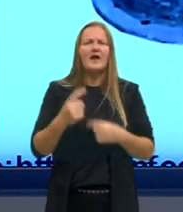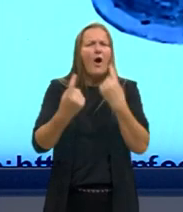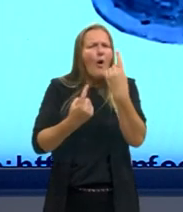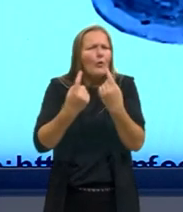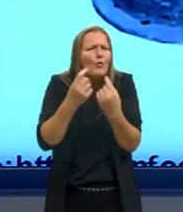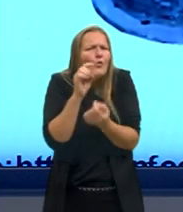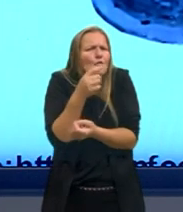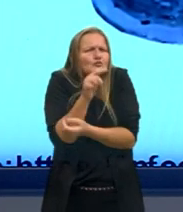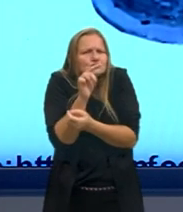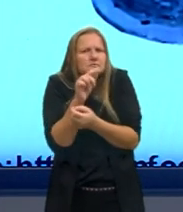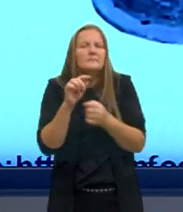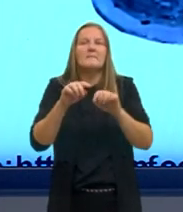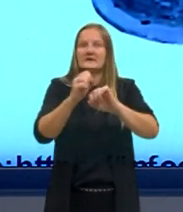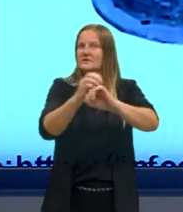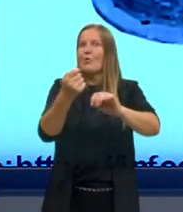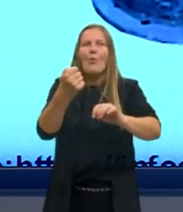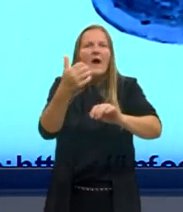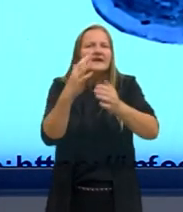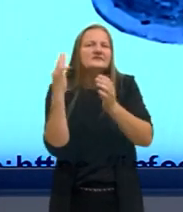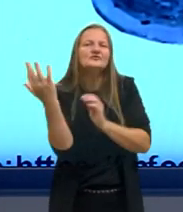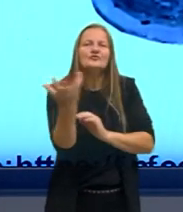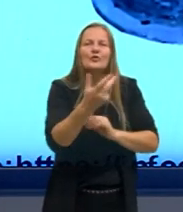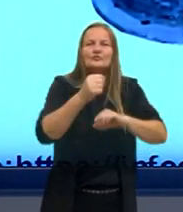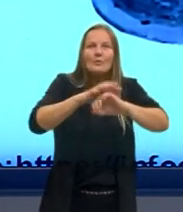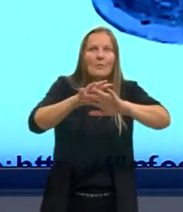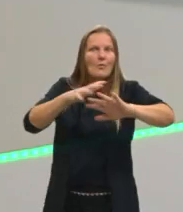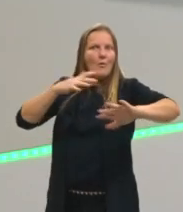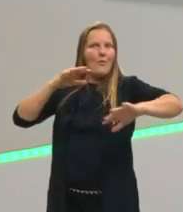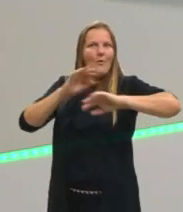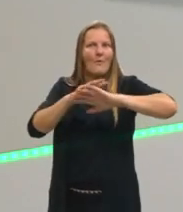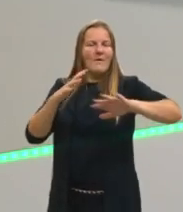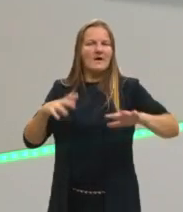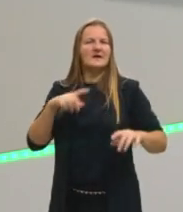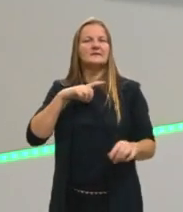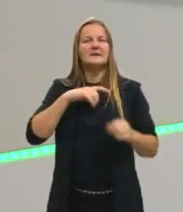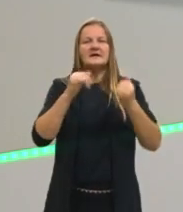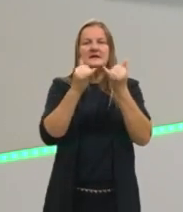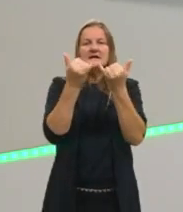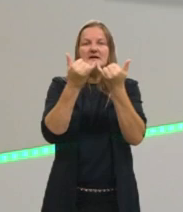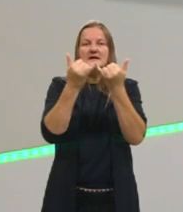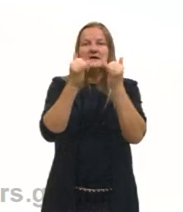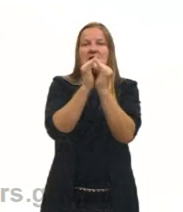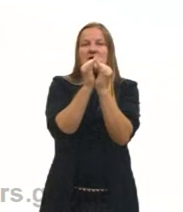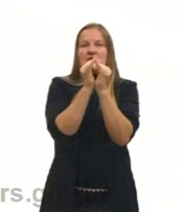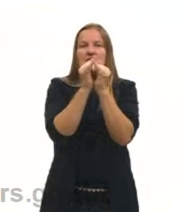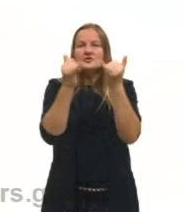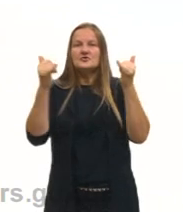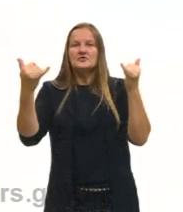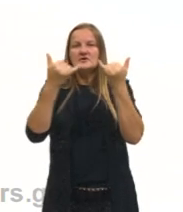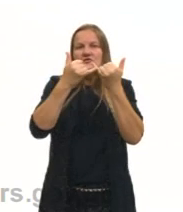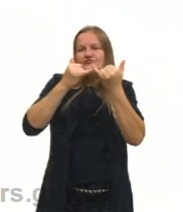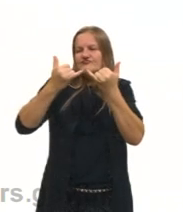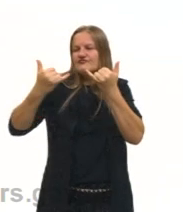algumas exceções é claro mas eles são brilhosos eles têm boa condutividade térmica e elétrica tanto que